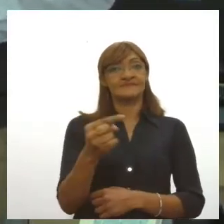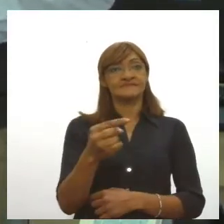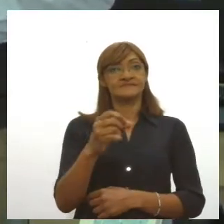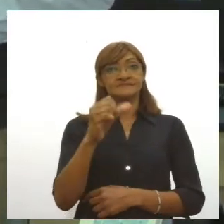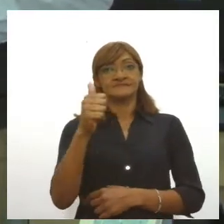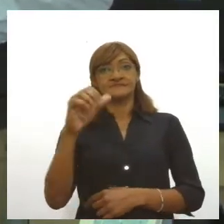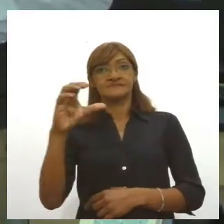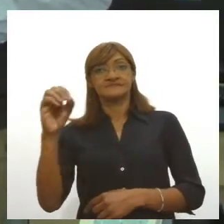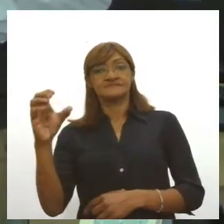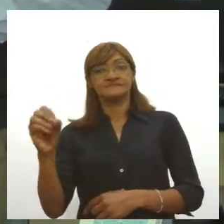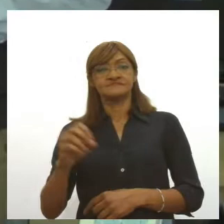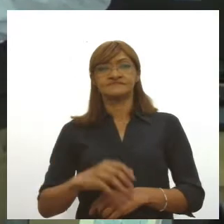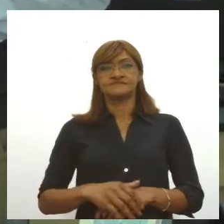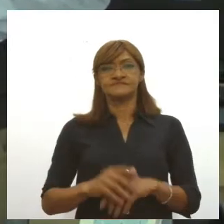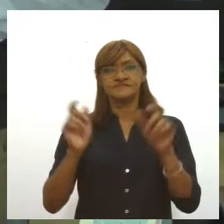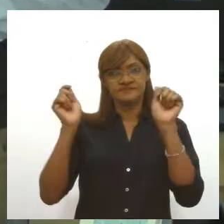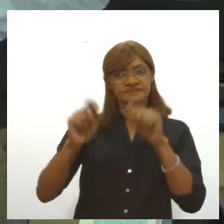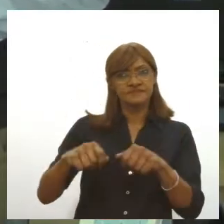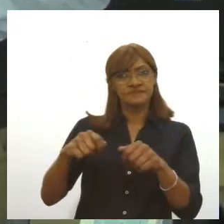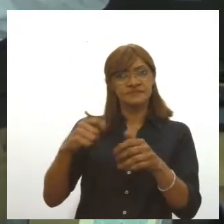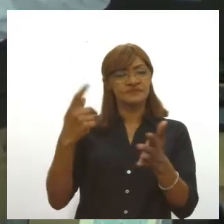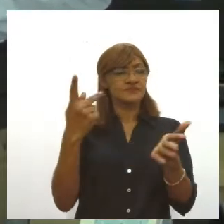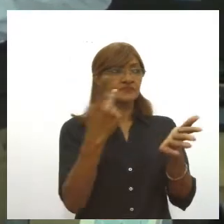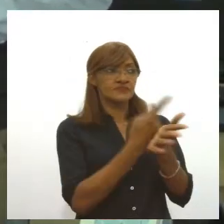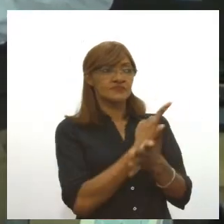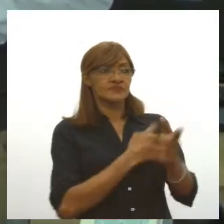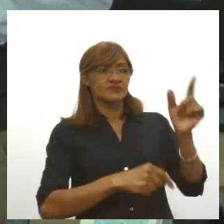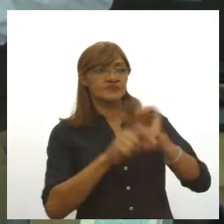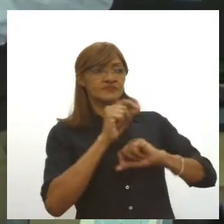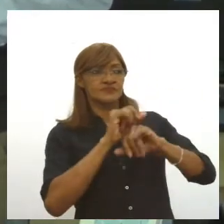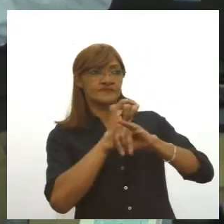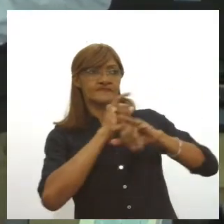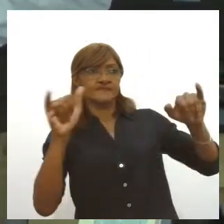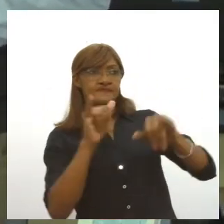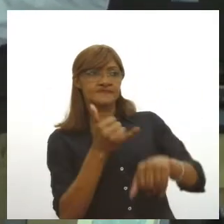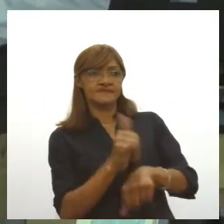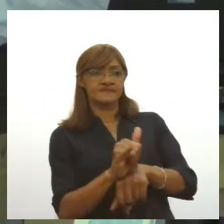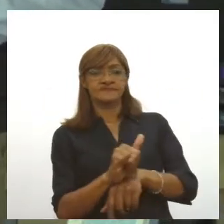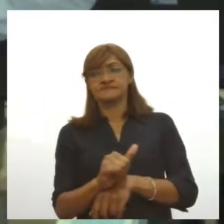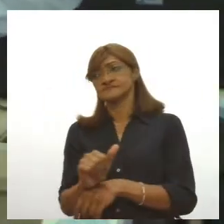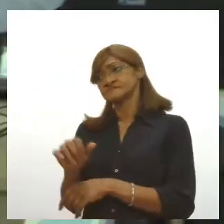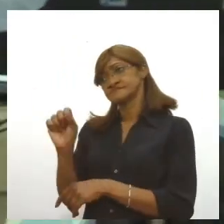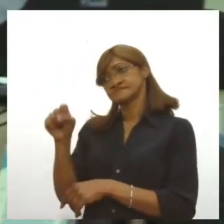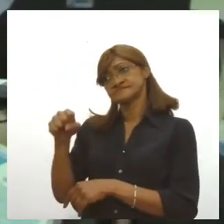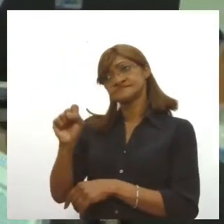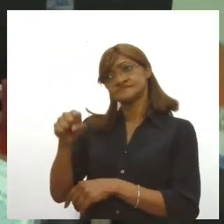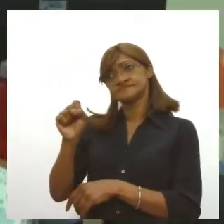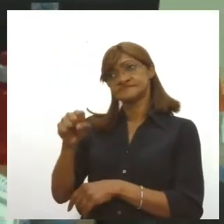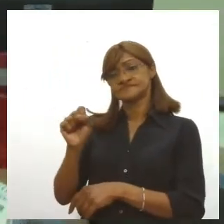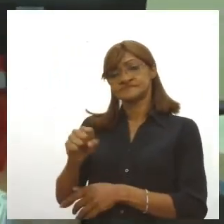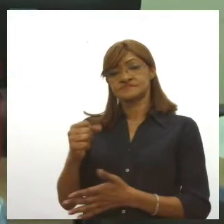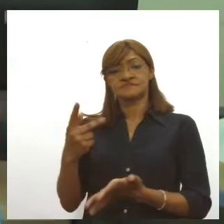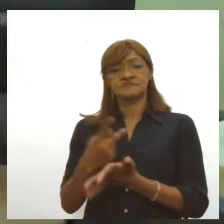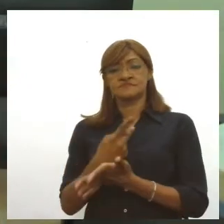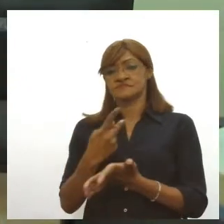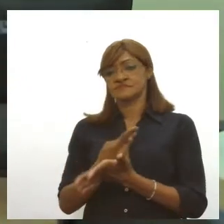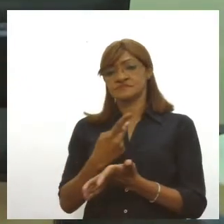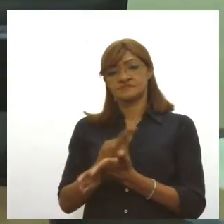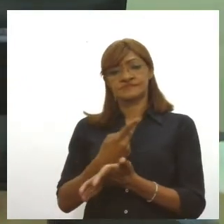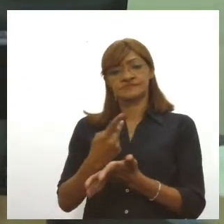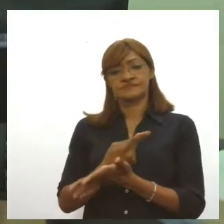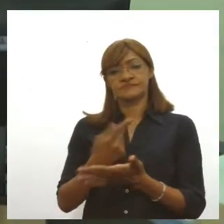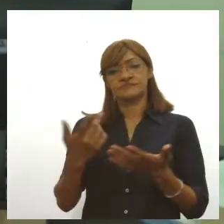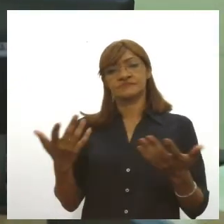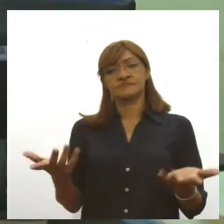R$1.000 ou R$1.100. Isso pode configurar uma propaganda enganosa? Exato, essa prática é abusiva. É o que a